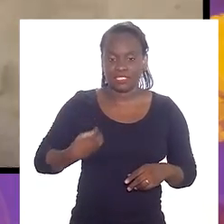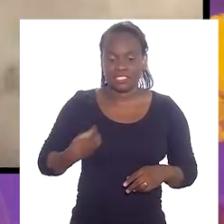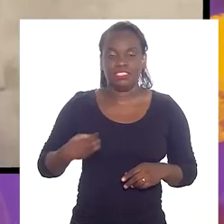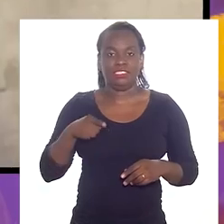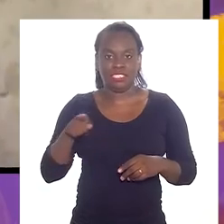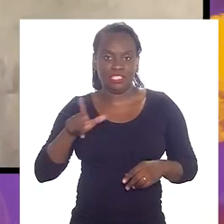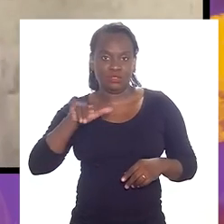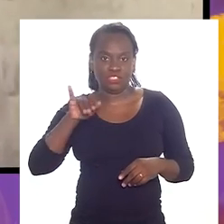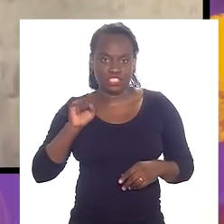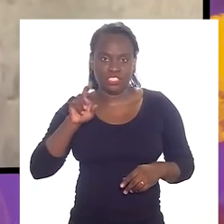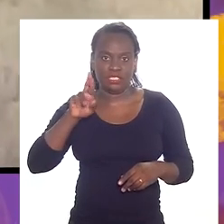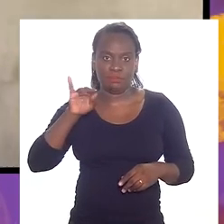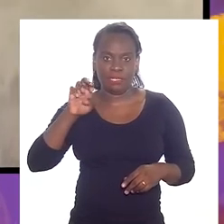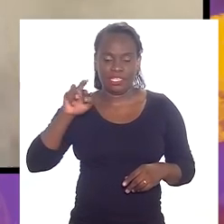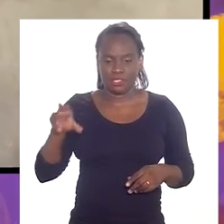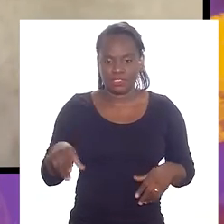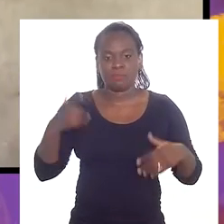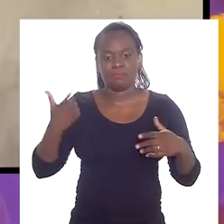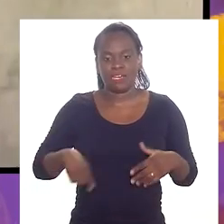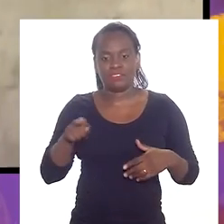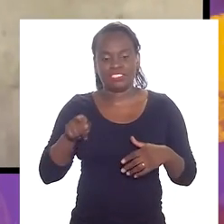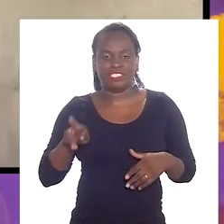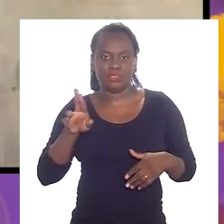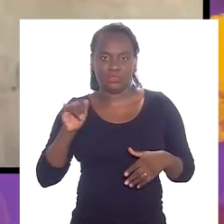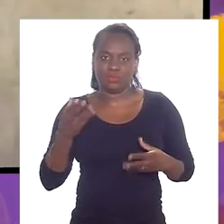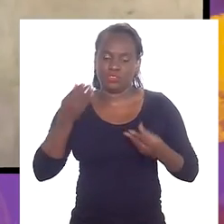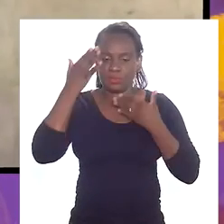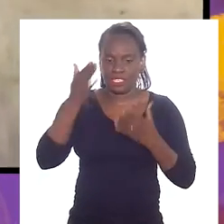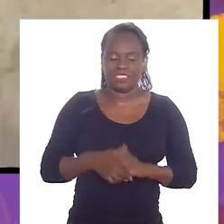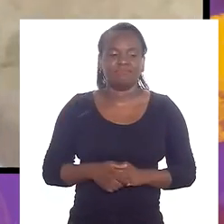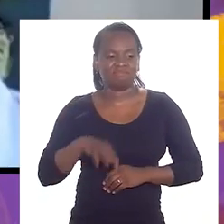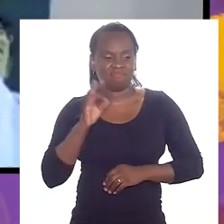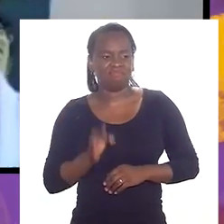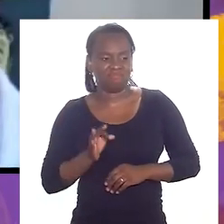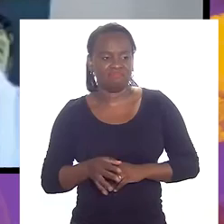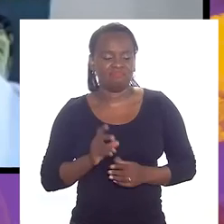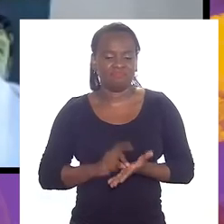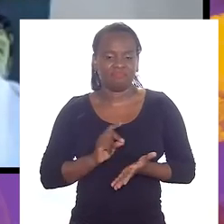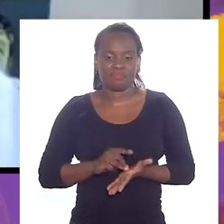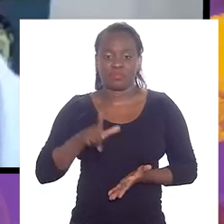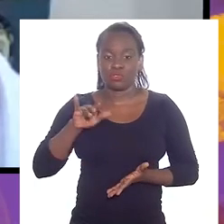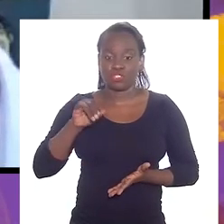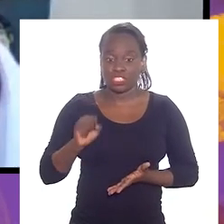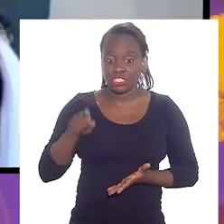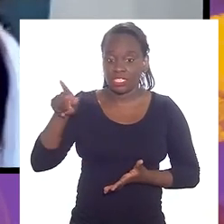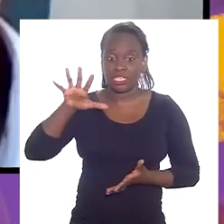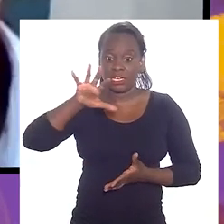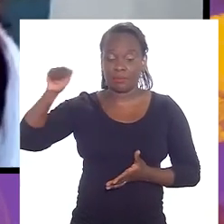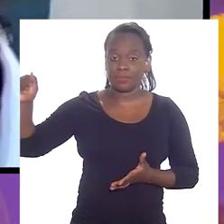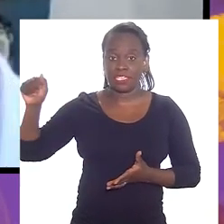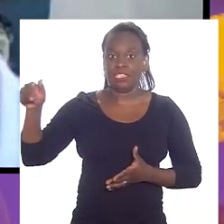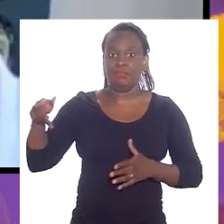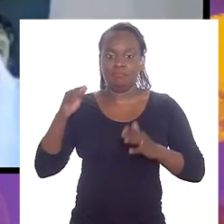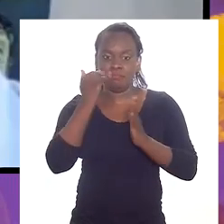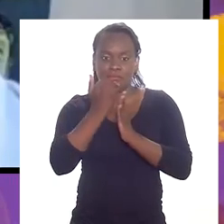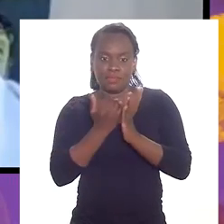na presença do Luiz Ribeiro ainda mais que você arroz Muito obrigado tá com certeza é verdade brasileiro que a campeão